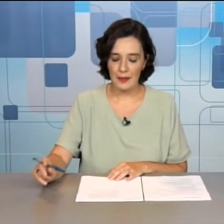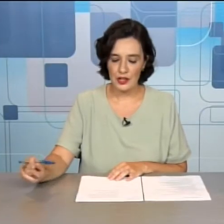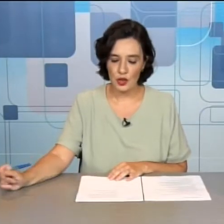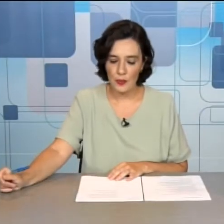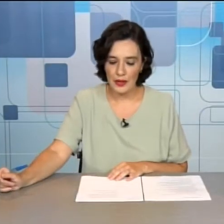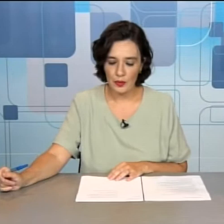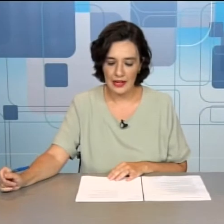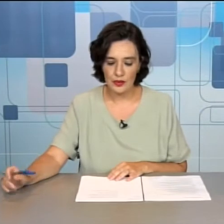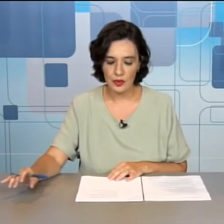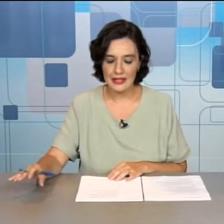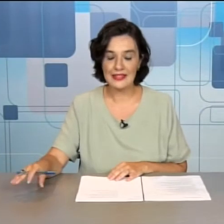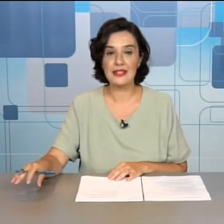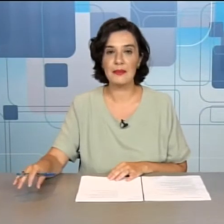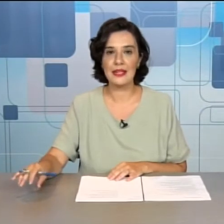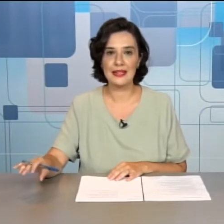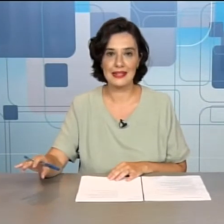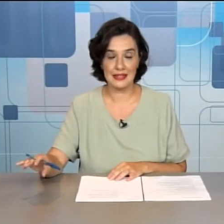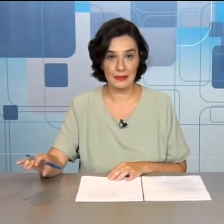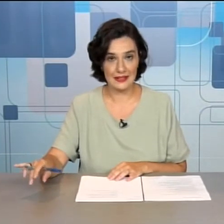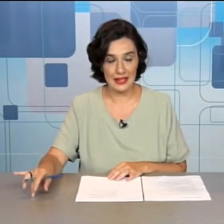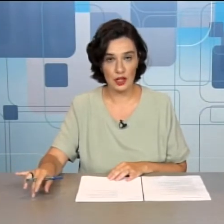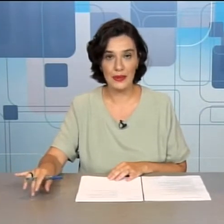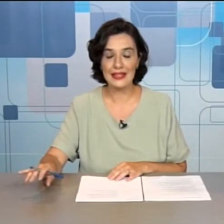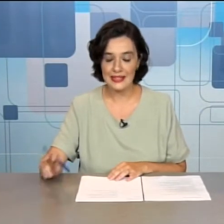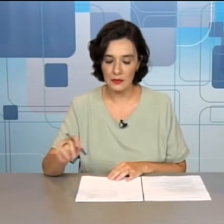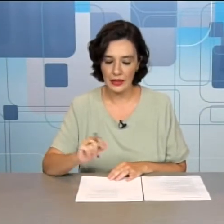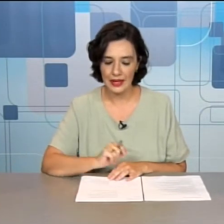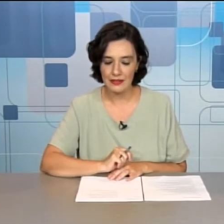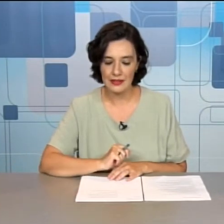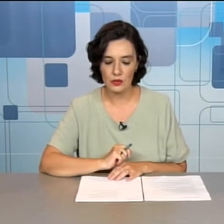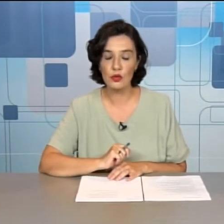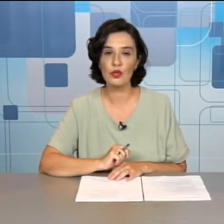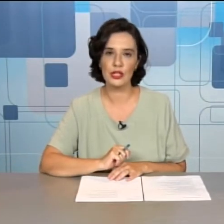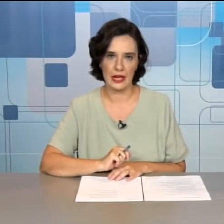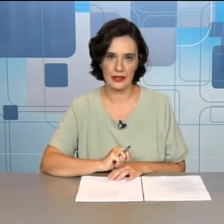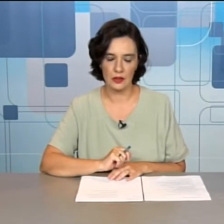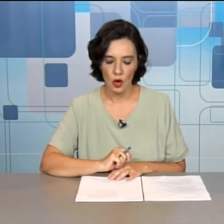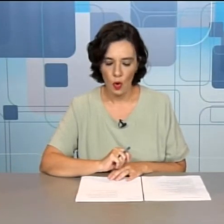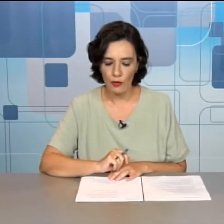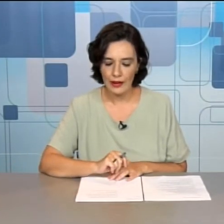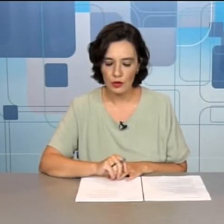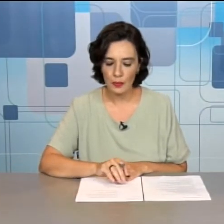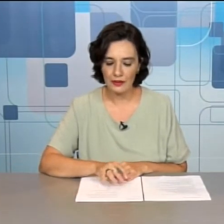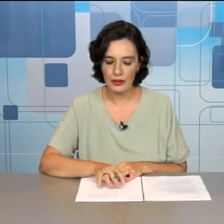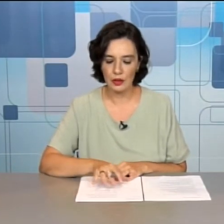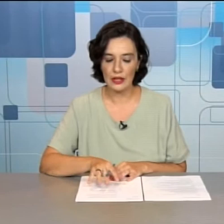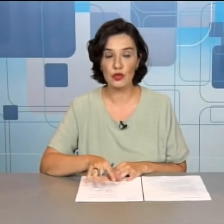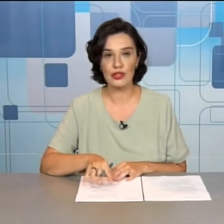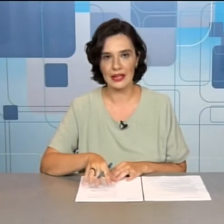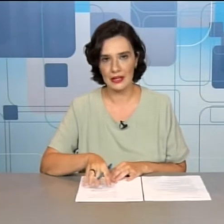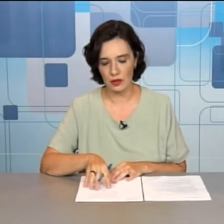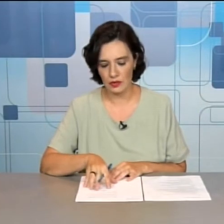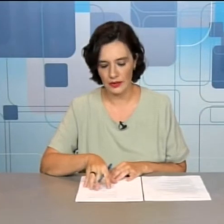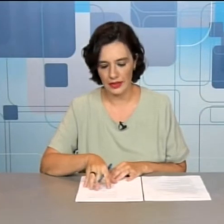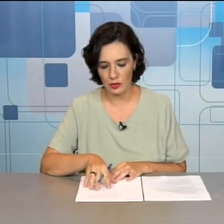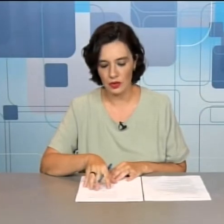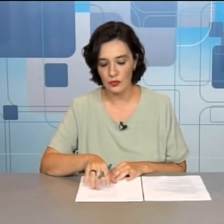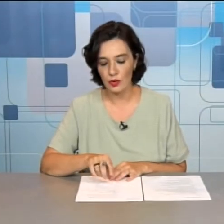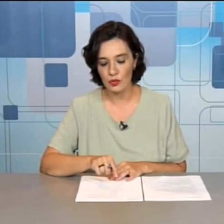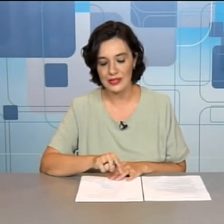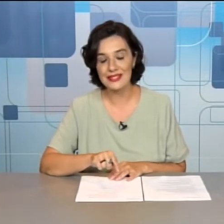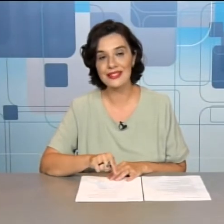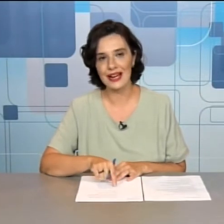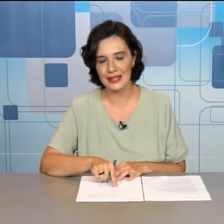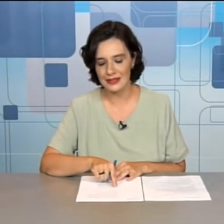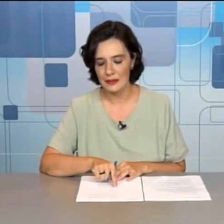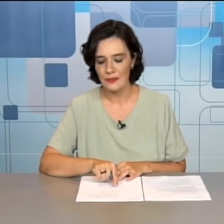A Câmara de Rio Preto realizou nesta semana as 17ª e 18ª sessões ordinárias. O veto do prefeito ao reajuste salarial dos vereadores foi